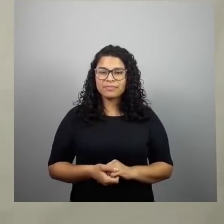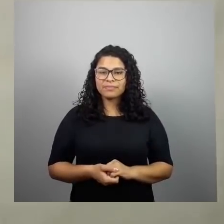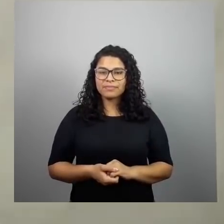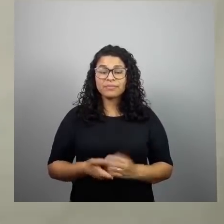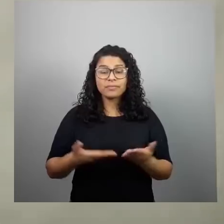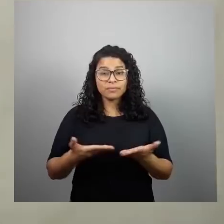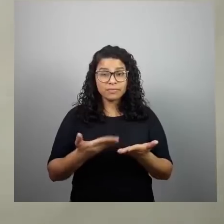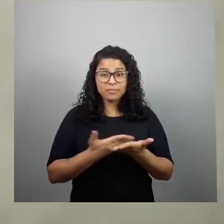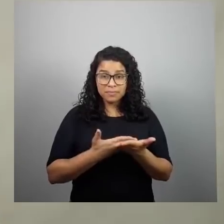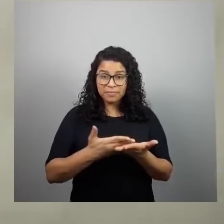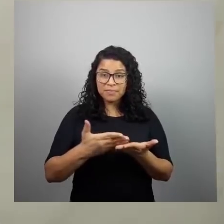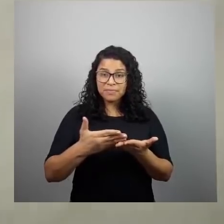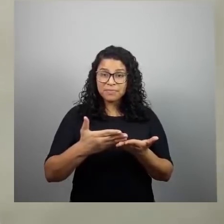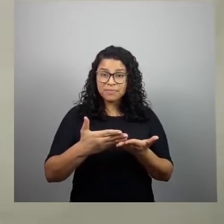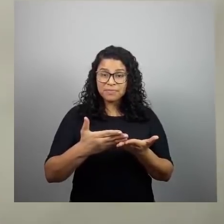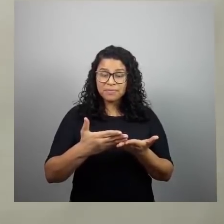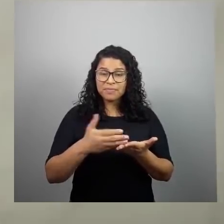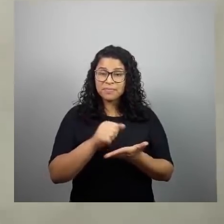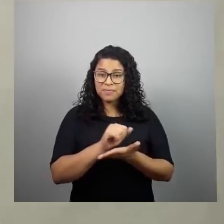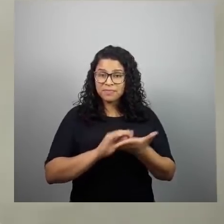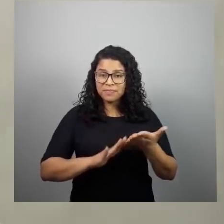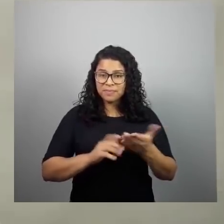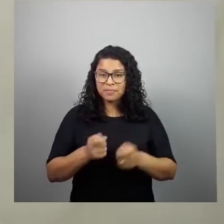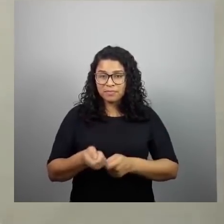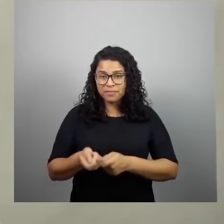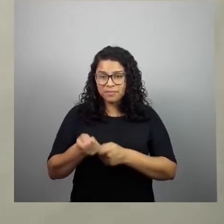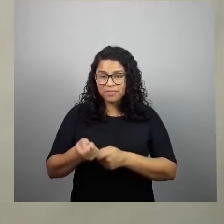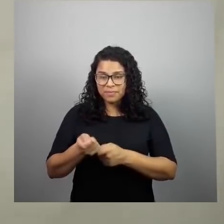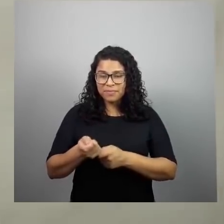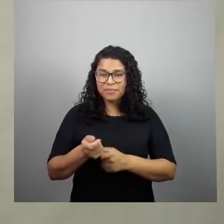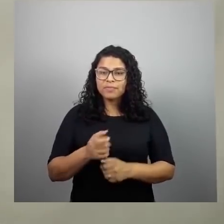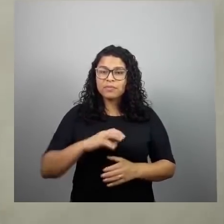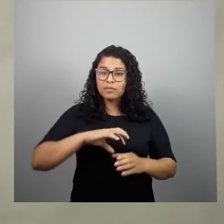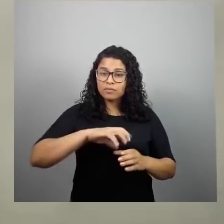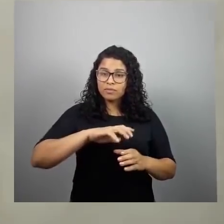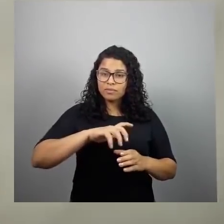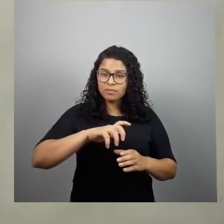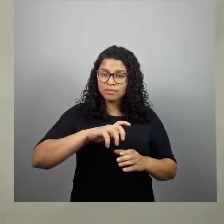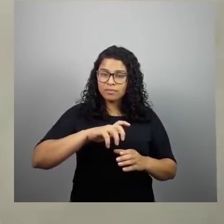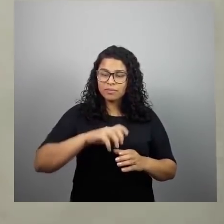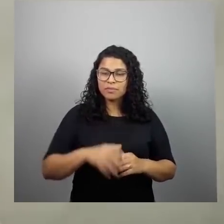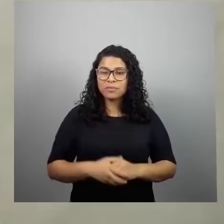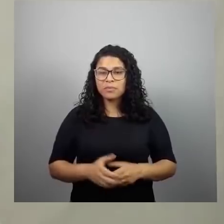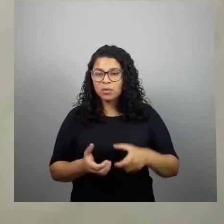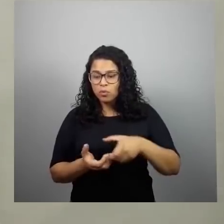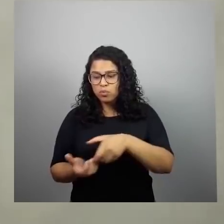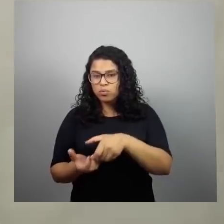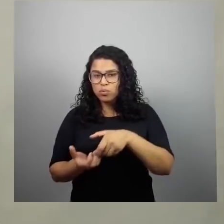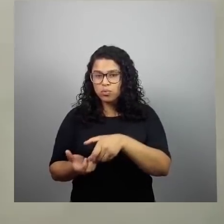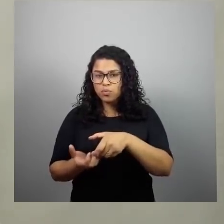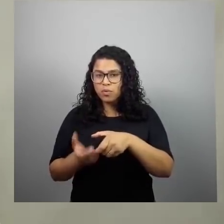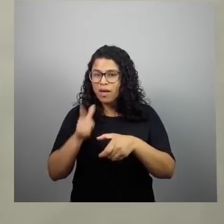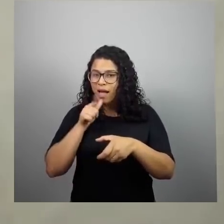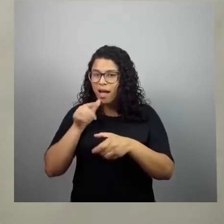Para iniciarmos nossa atividade de pescaria, jogaremos as tampinhas na bacia com água.